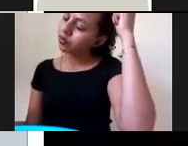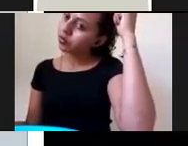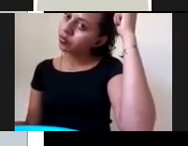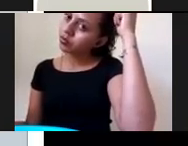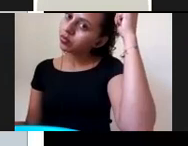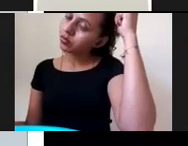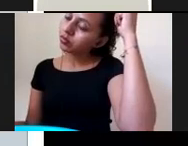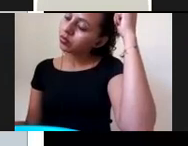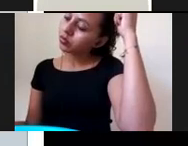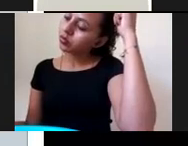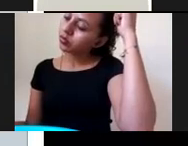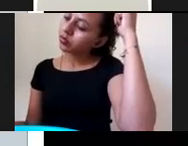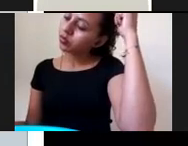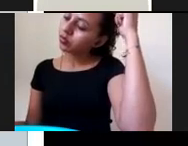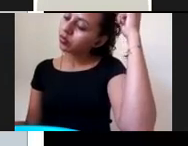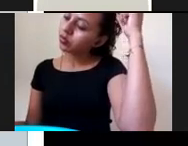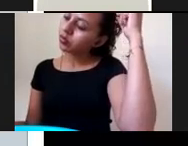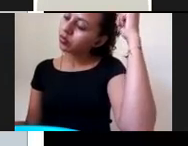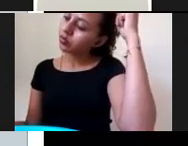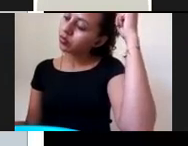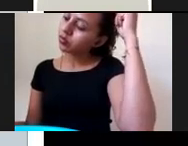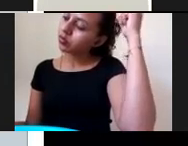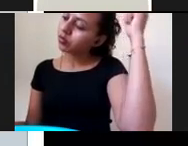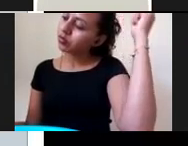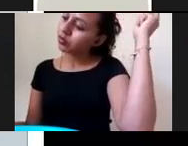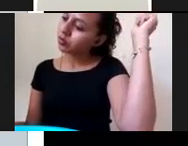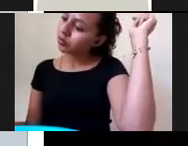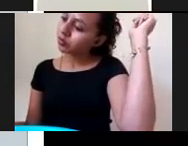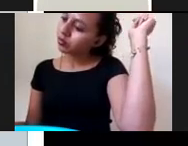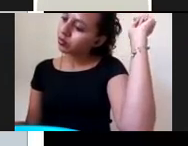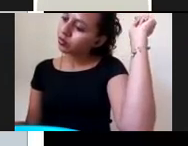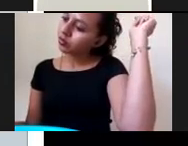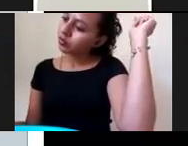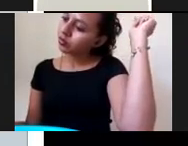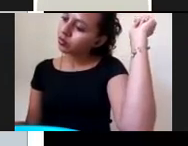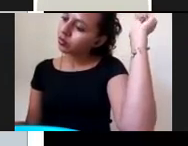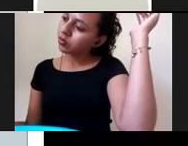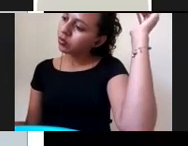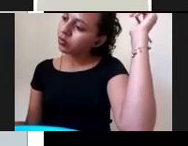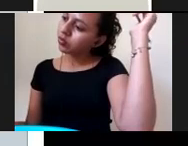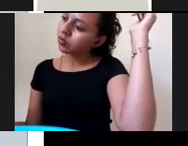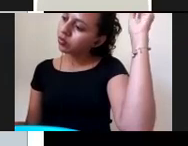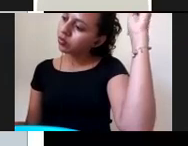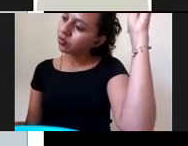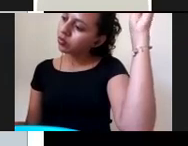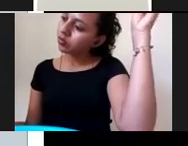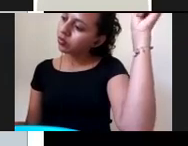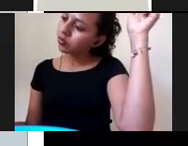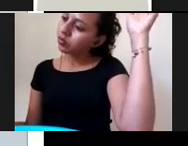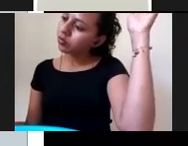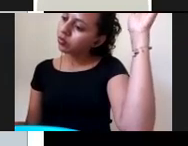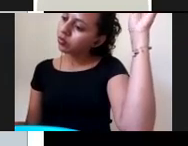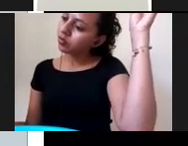que o pulso é normal, é normocardia. Quando eu falo que o pulso tá alto, eu